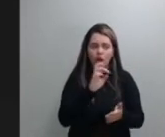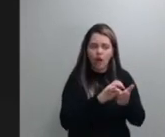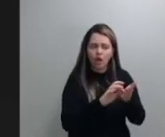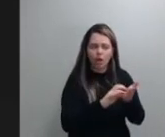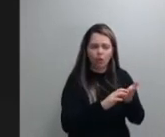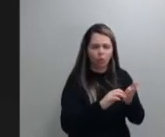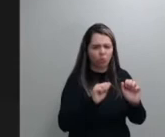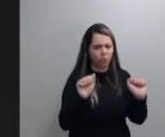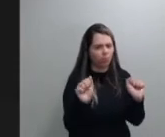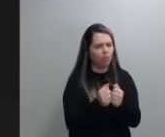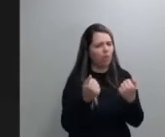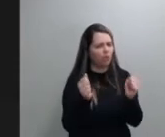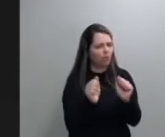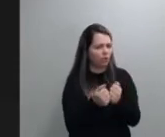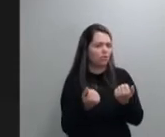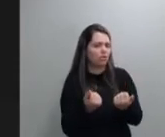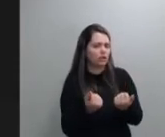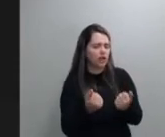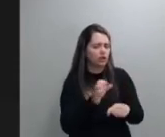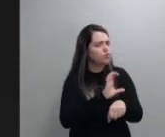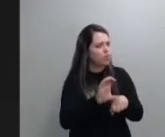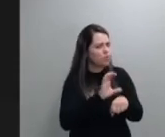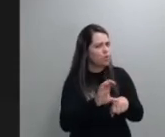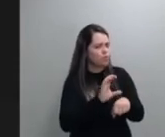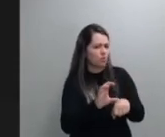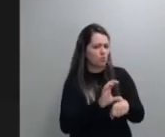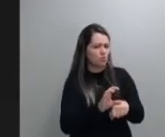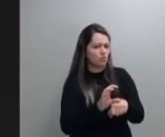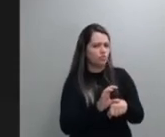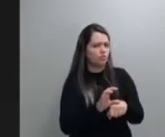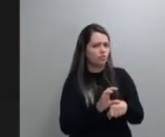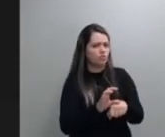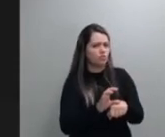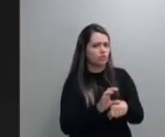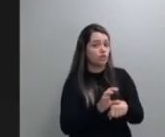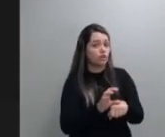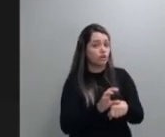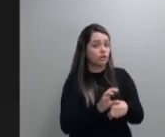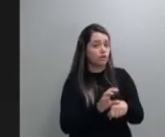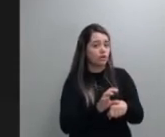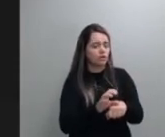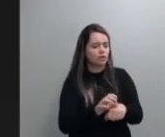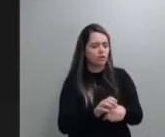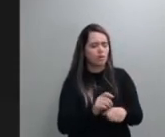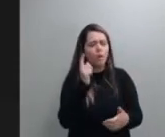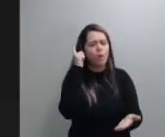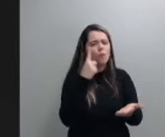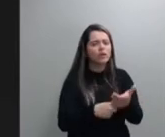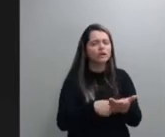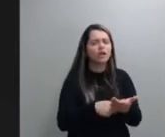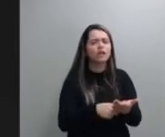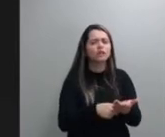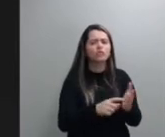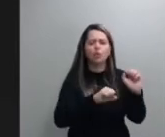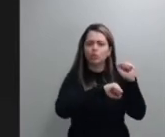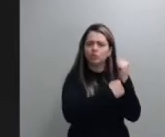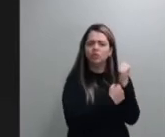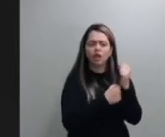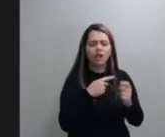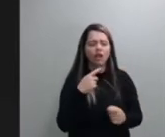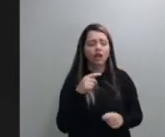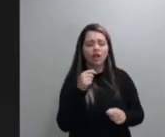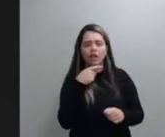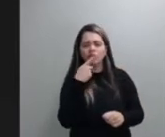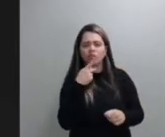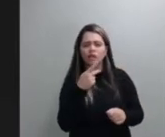de classificação do concurso. O mandato de segurança foi impetrado em setembro? Não foi. O mandato de segurança